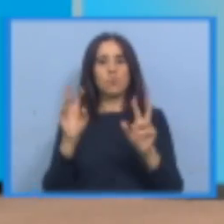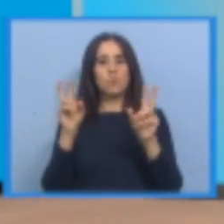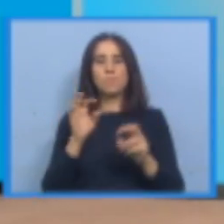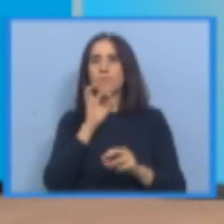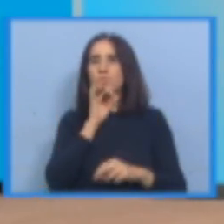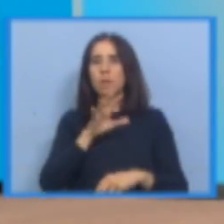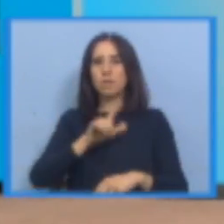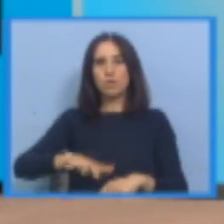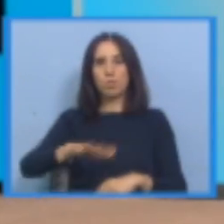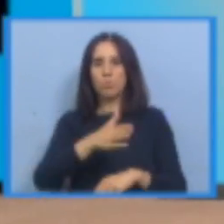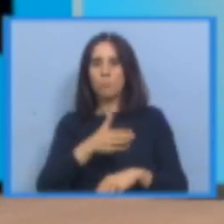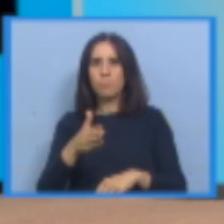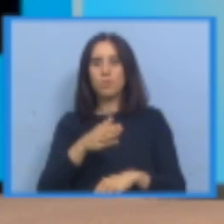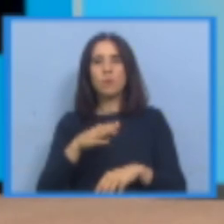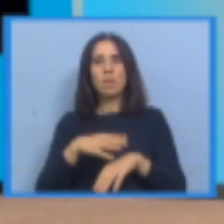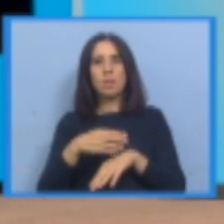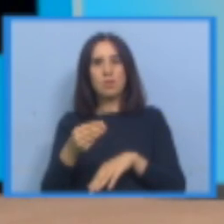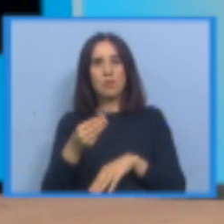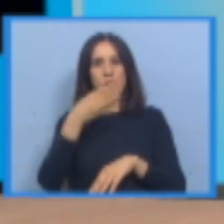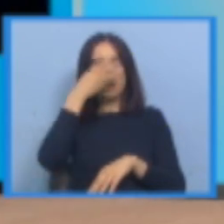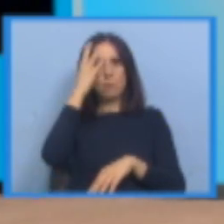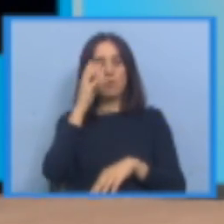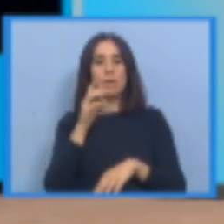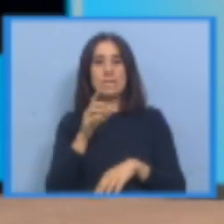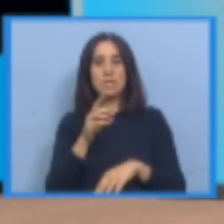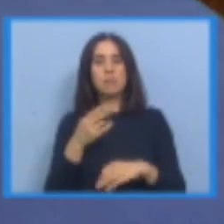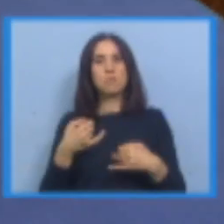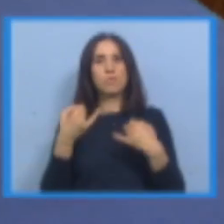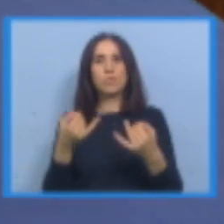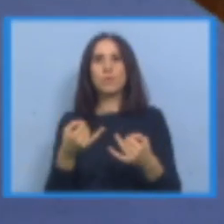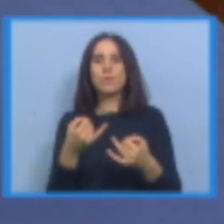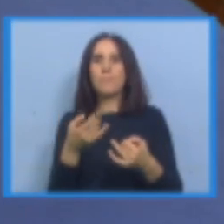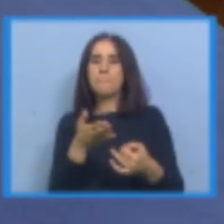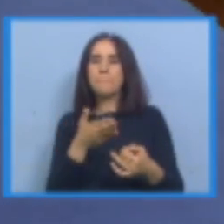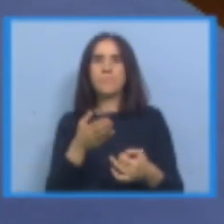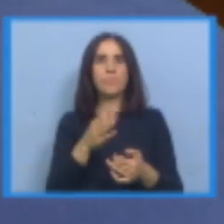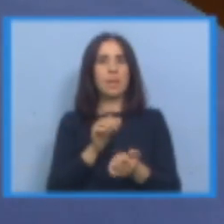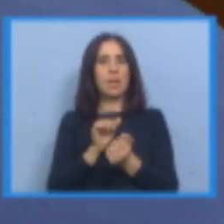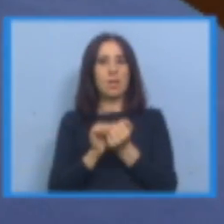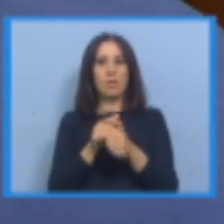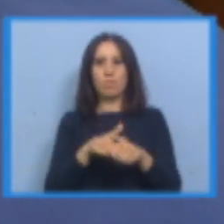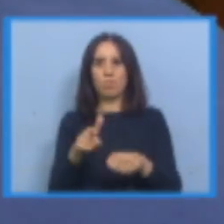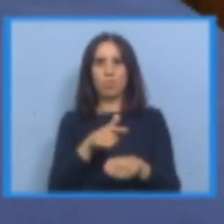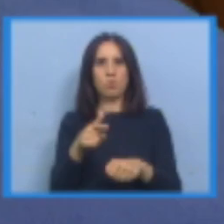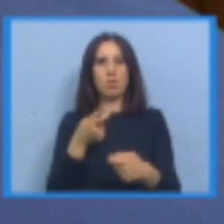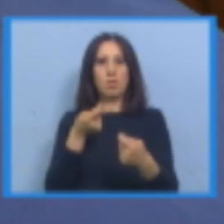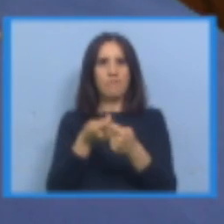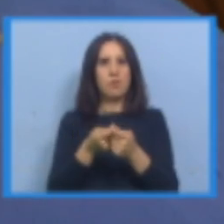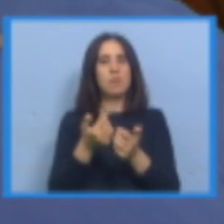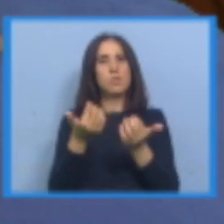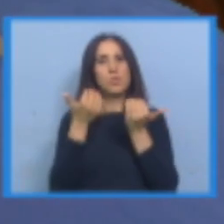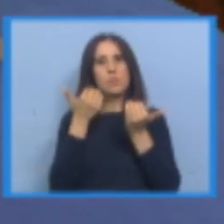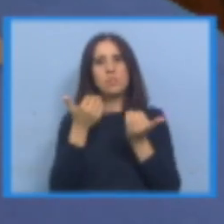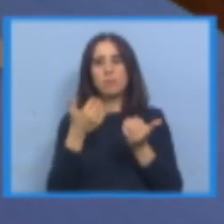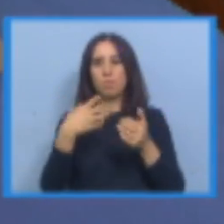episcopado em Lisboa no período tardo-romano. Tudo o resto são capítulos, sobretudo de época, que vão reunindo as notícias